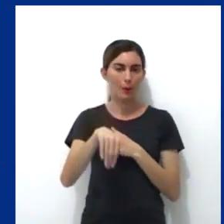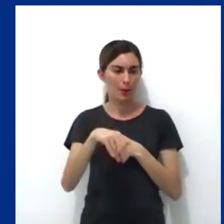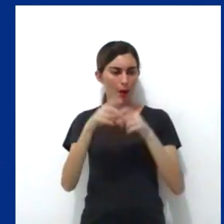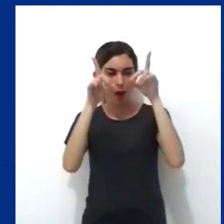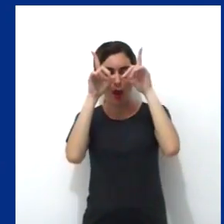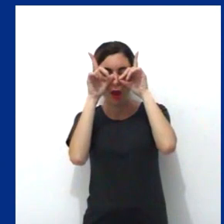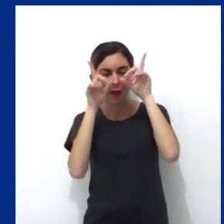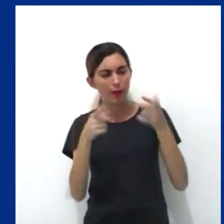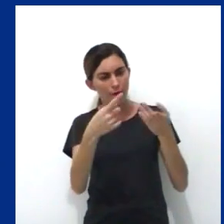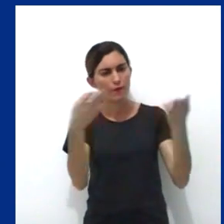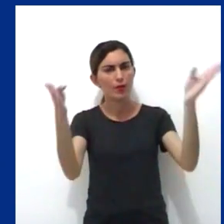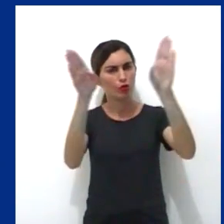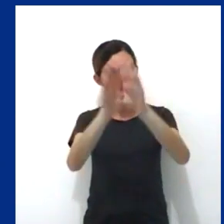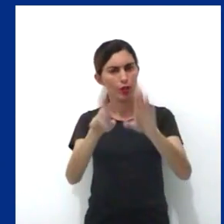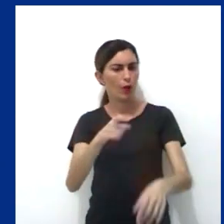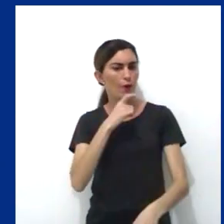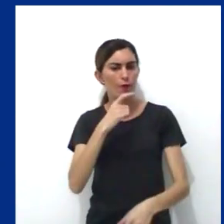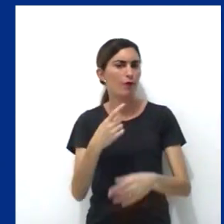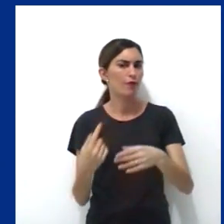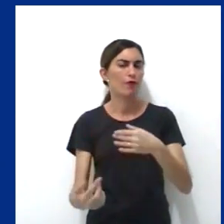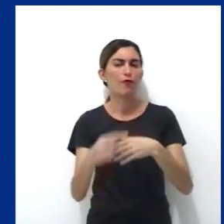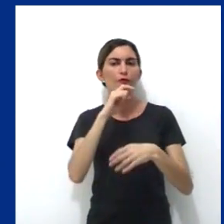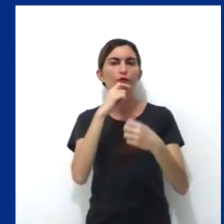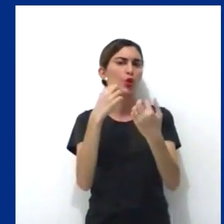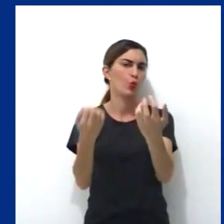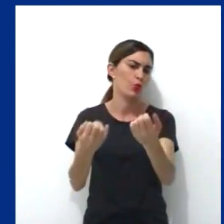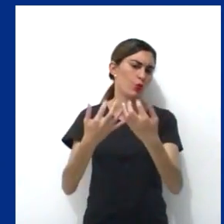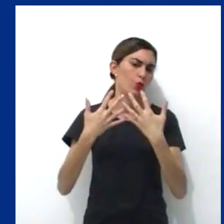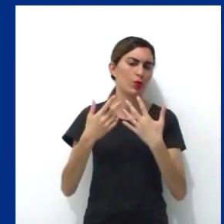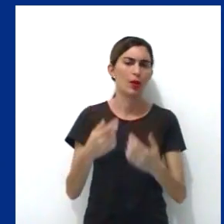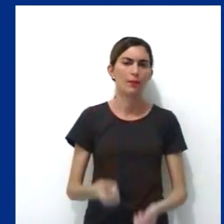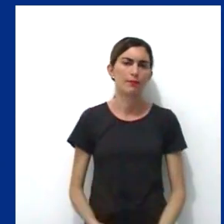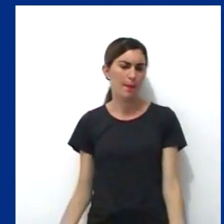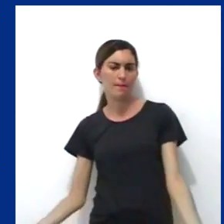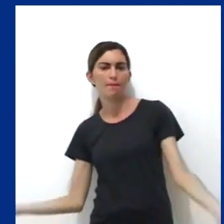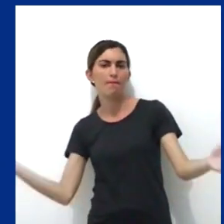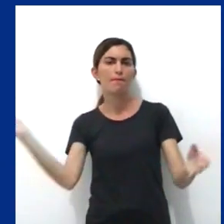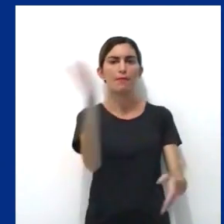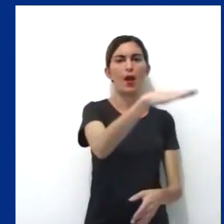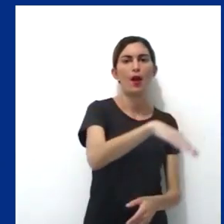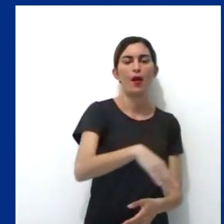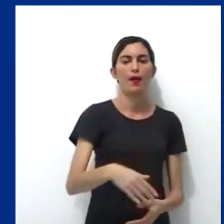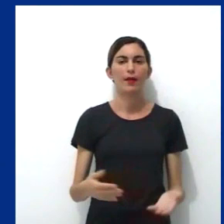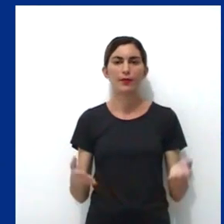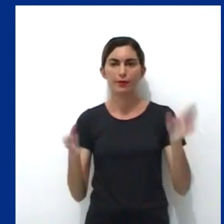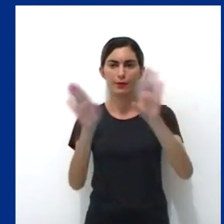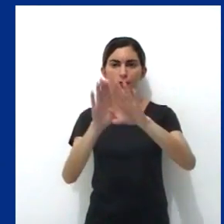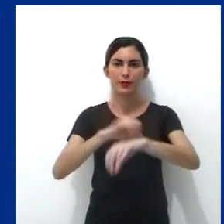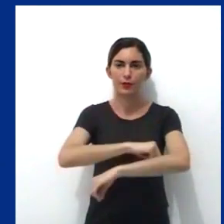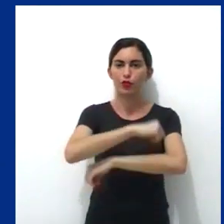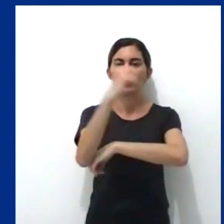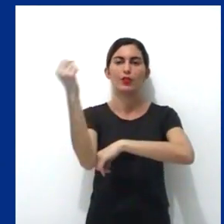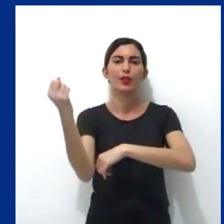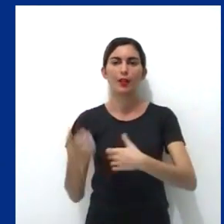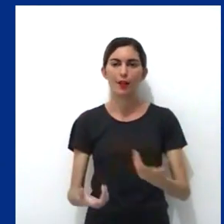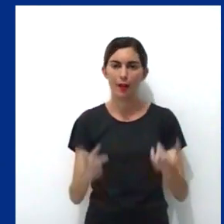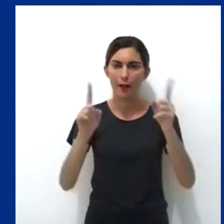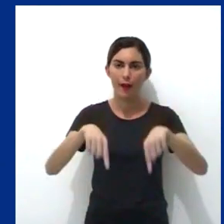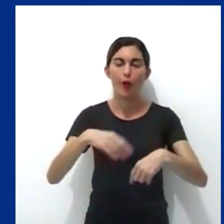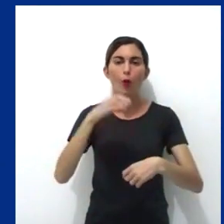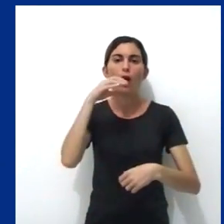né, no desenho animado? E aí, ó, eu trouxe para vocês um meme do Batman,